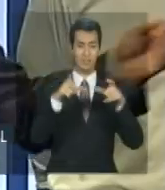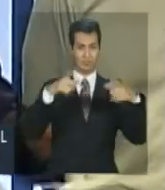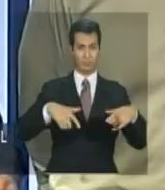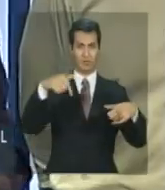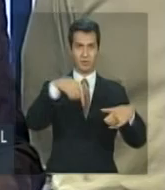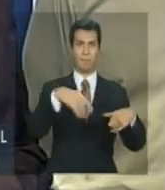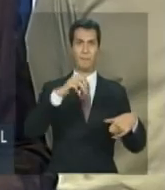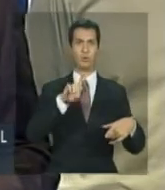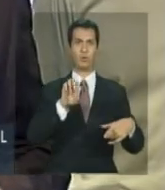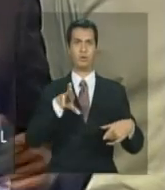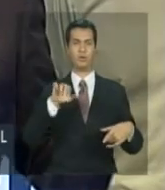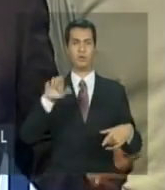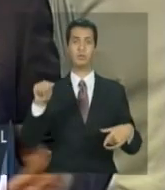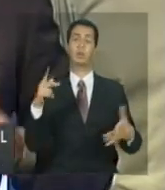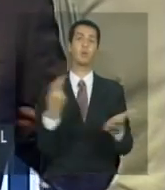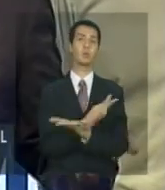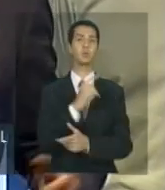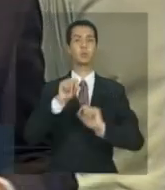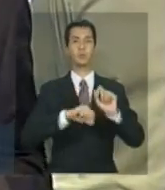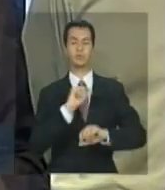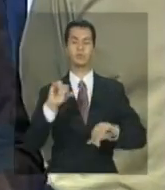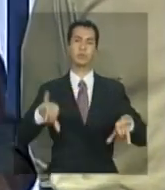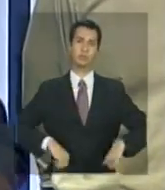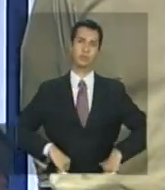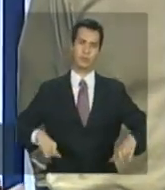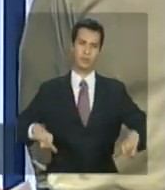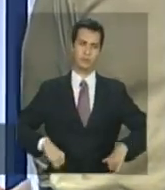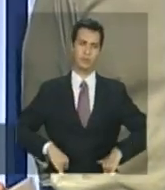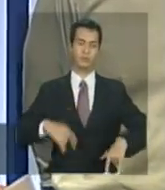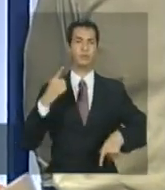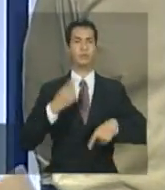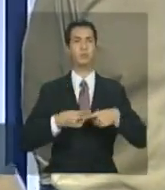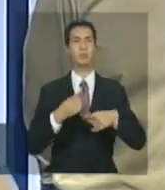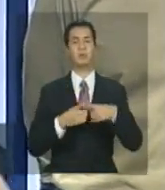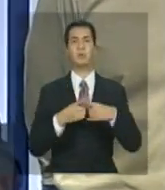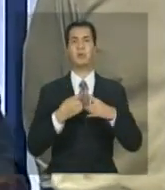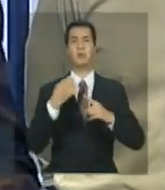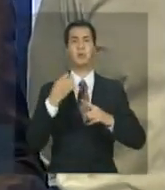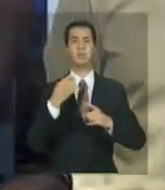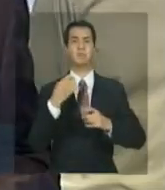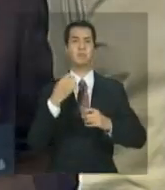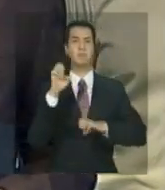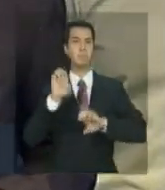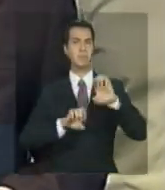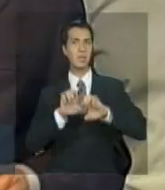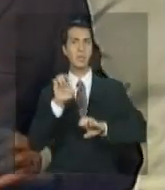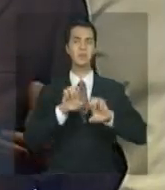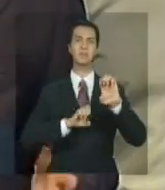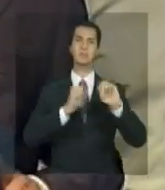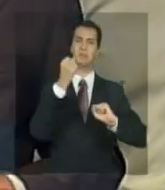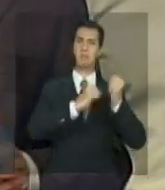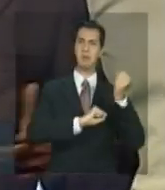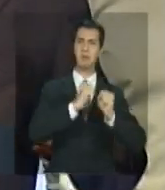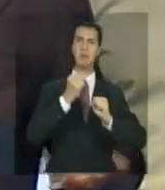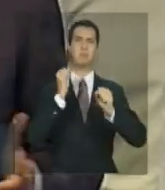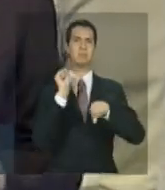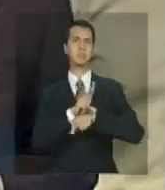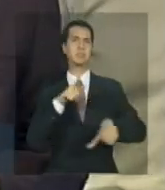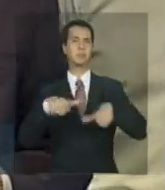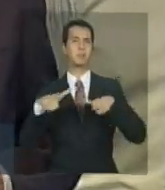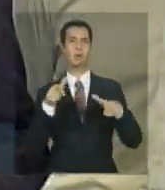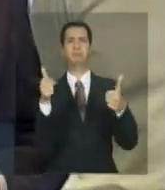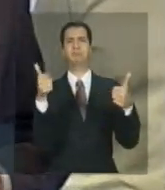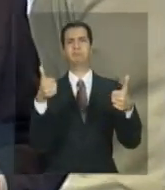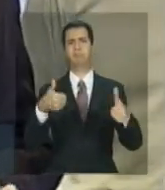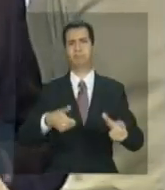cidades, acabou sofrendo um processo de desindustrialização, e esse processo acabou